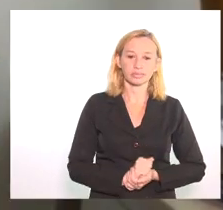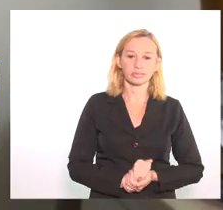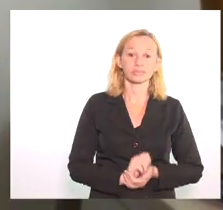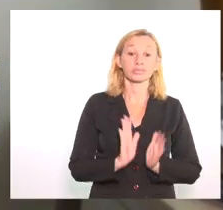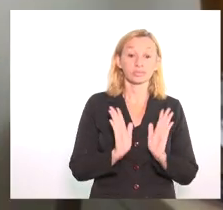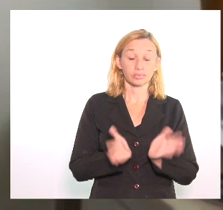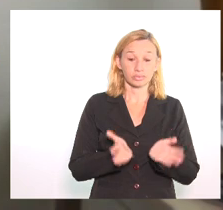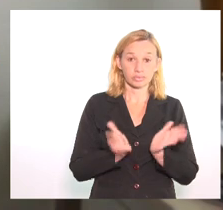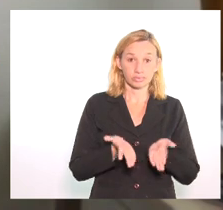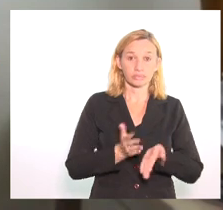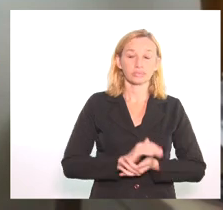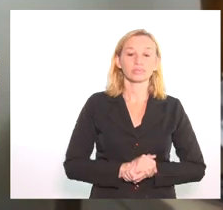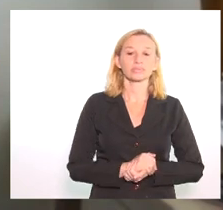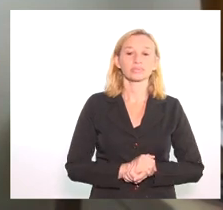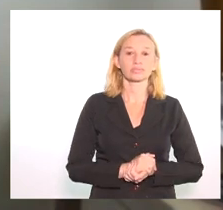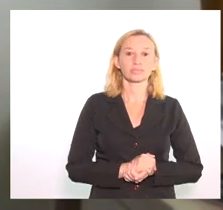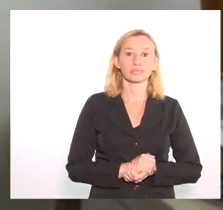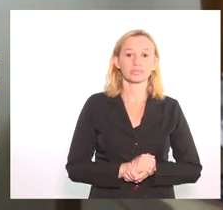de hoje